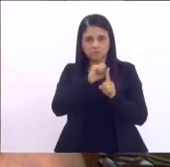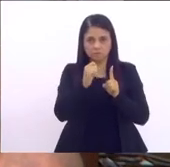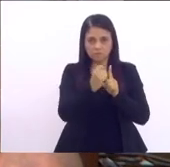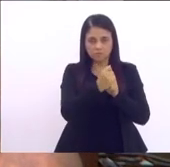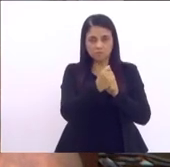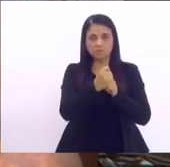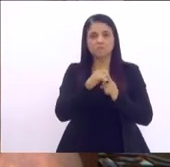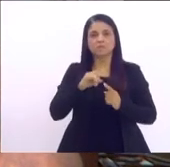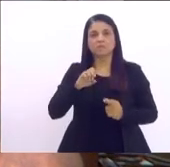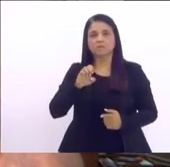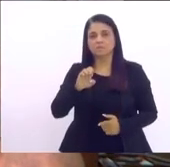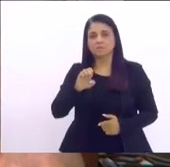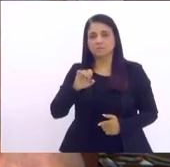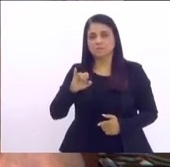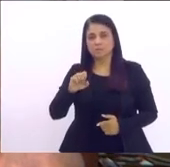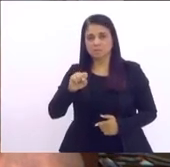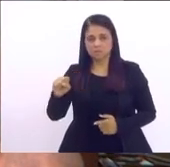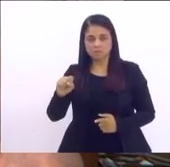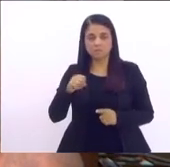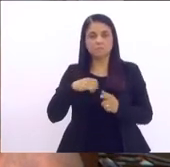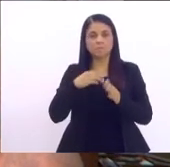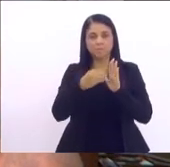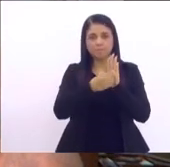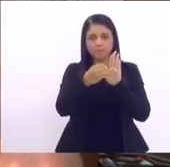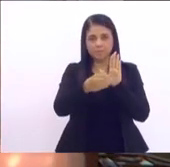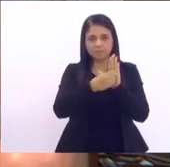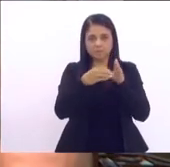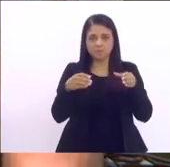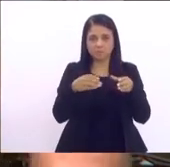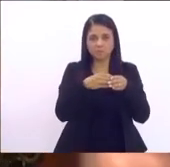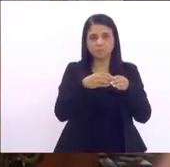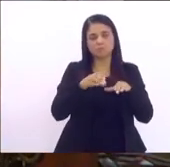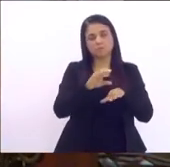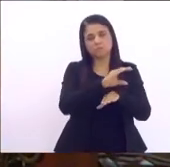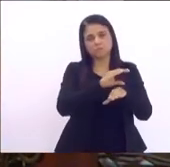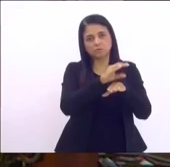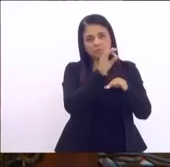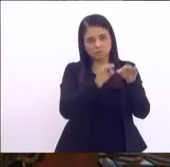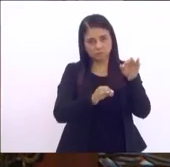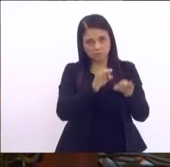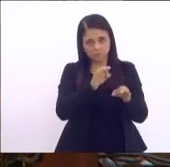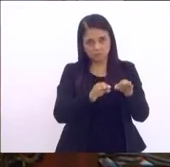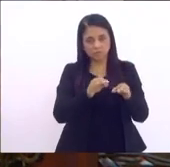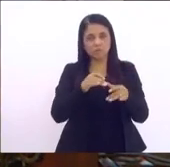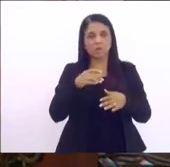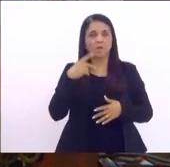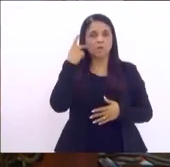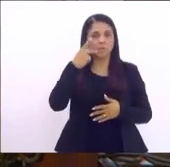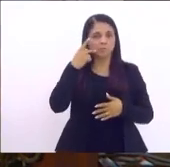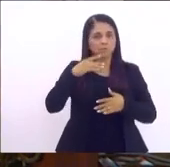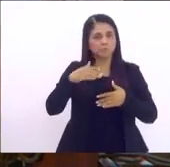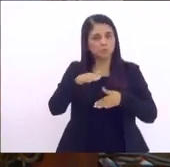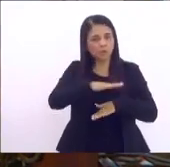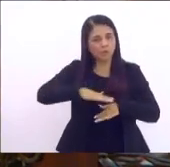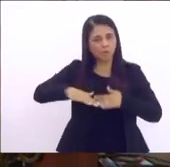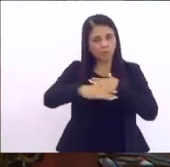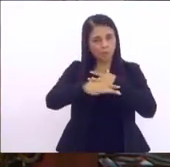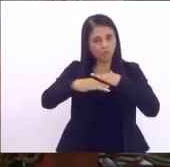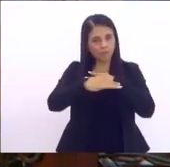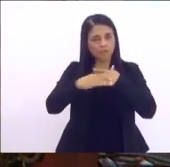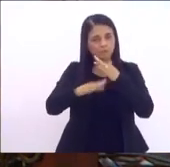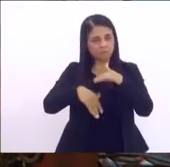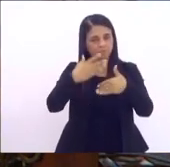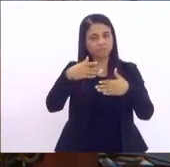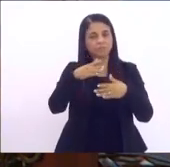de pareceres das comissões Constituição e Justiça, Política Urbana, Habitação e Assuntos Fundiários, Defesa dos Direitos Humanos e